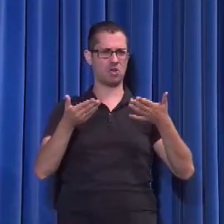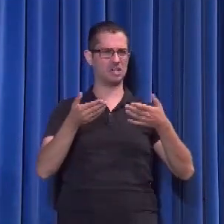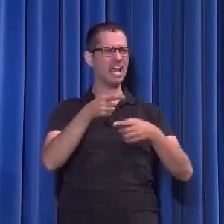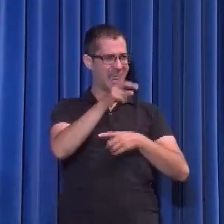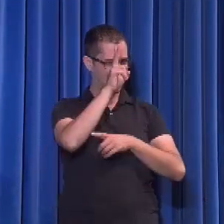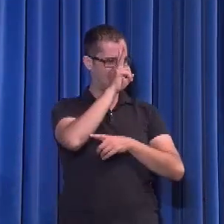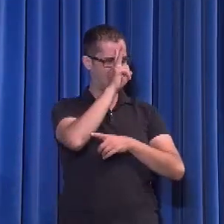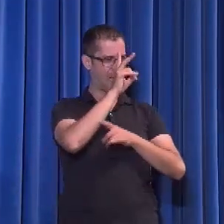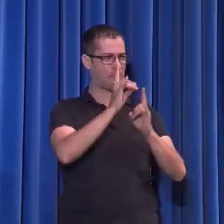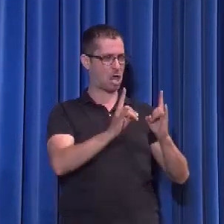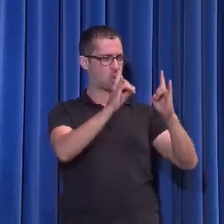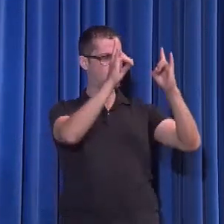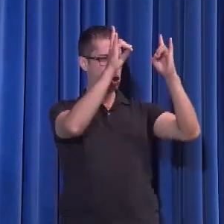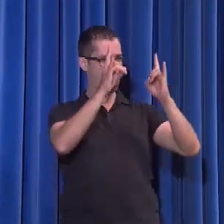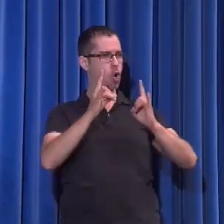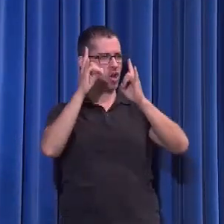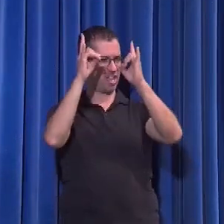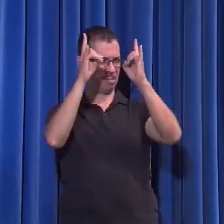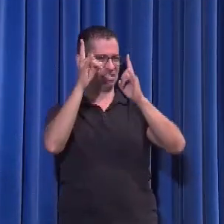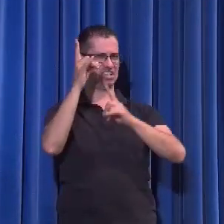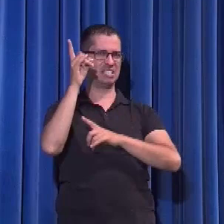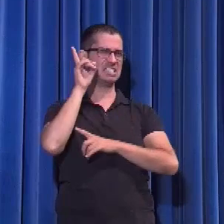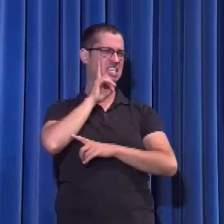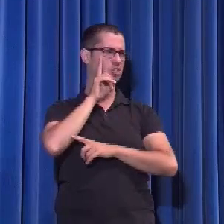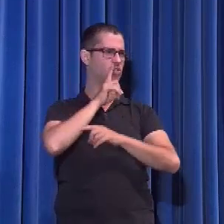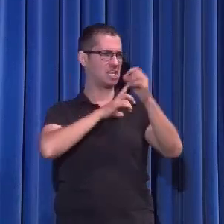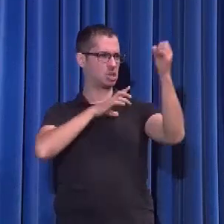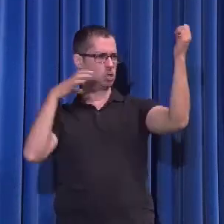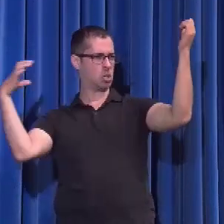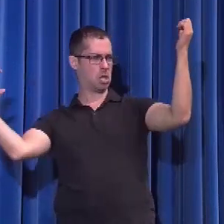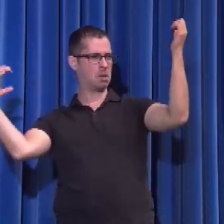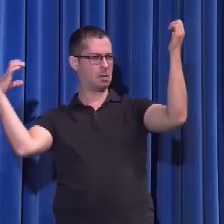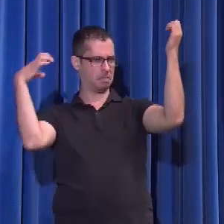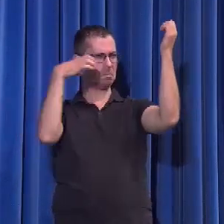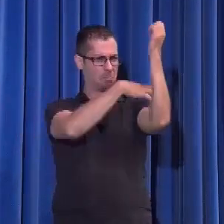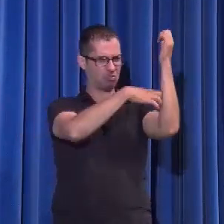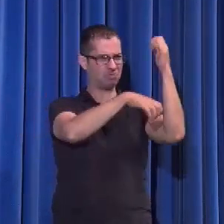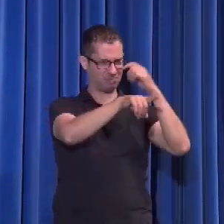foram derrubadas nos Estados Unidos, houve uma pergunta